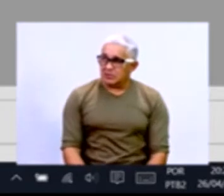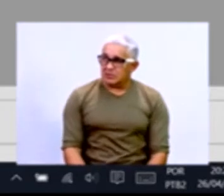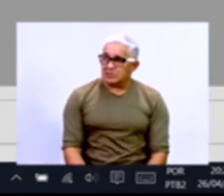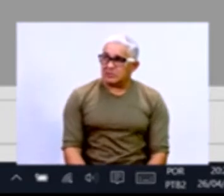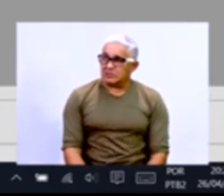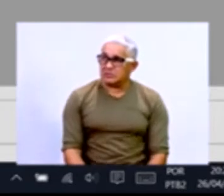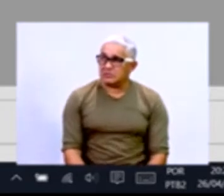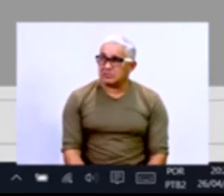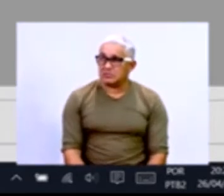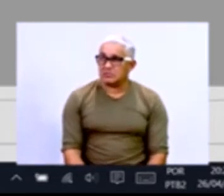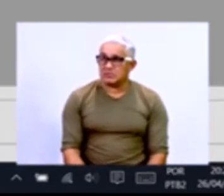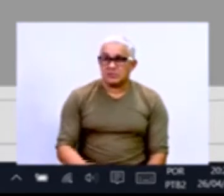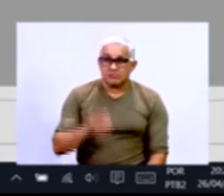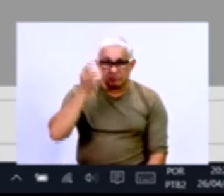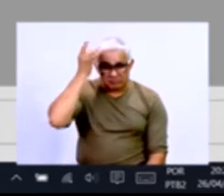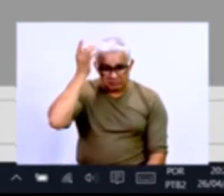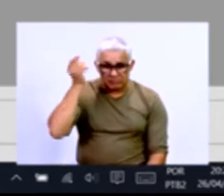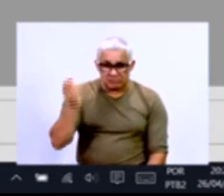Tá vendo como é fácil?